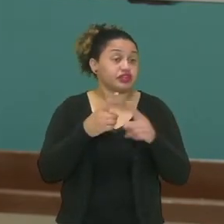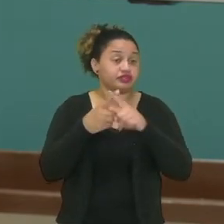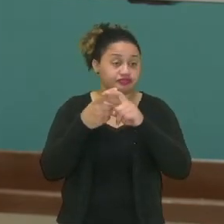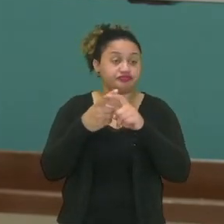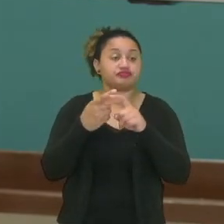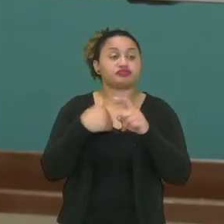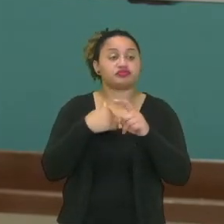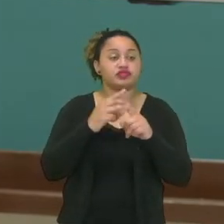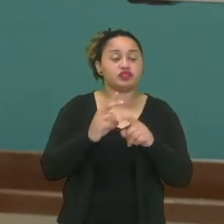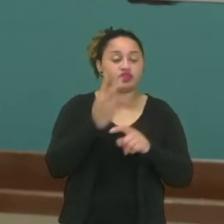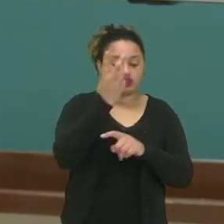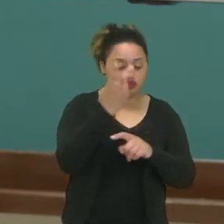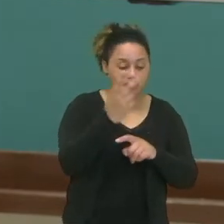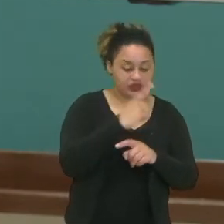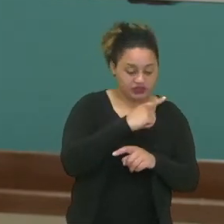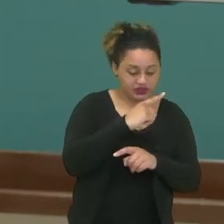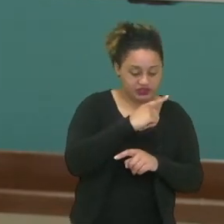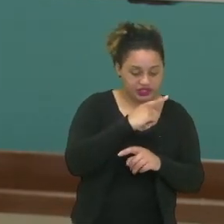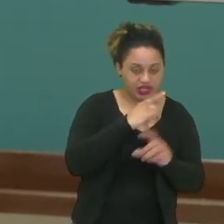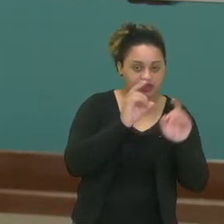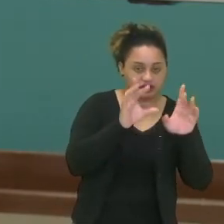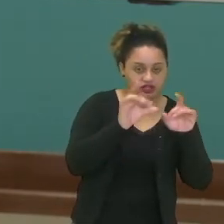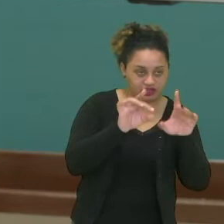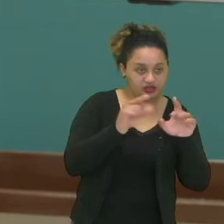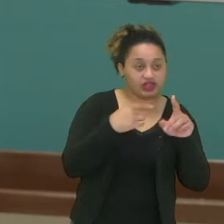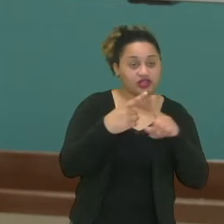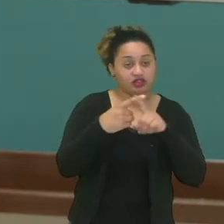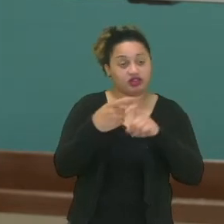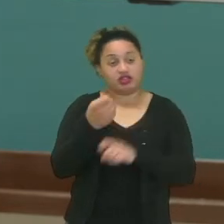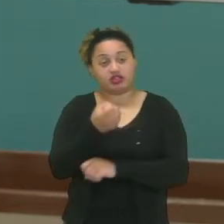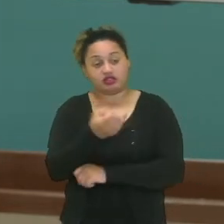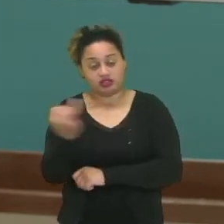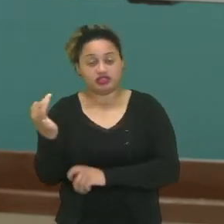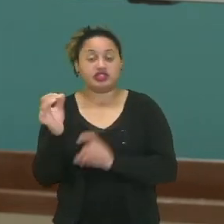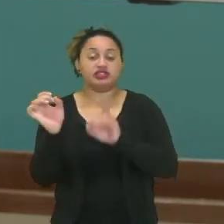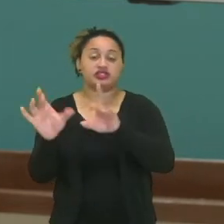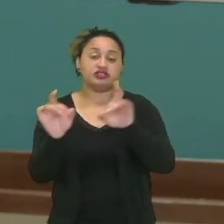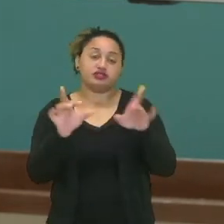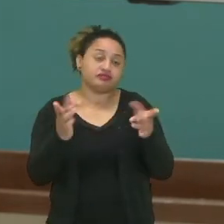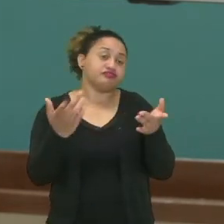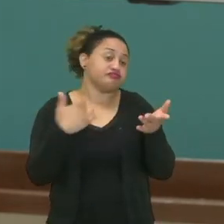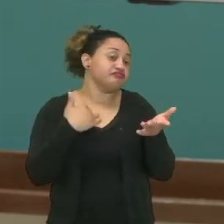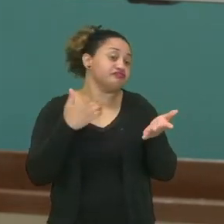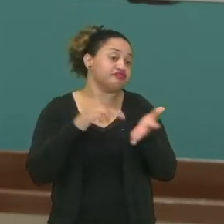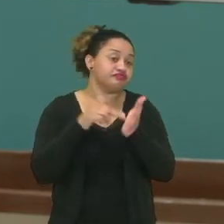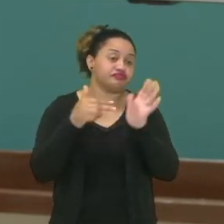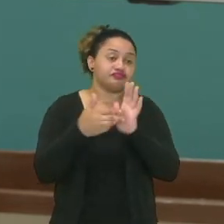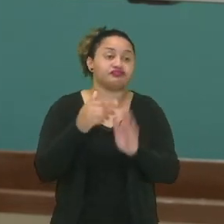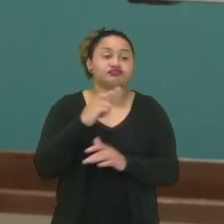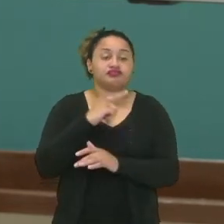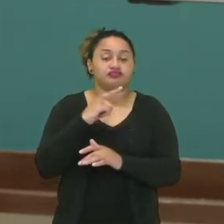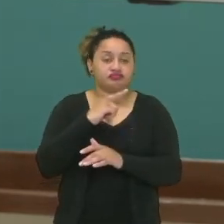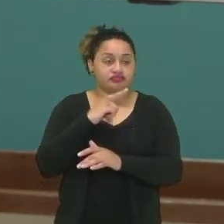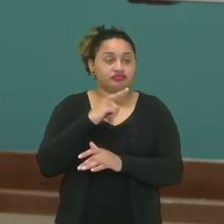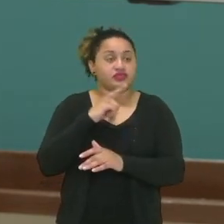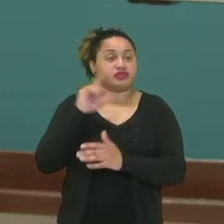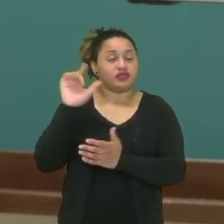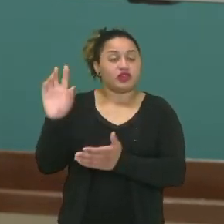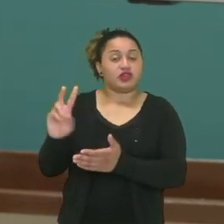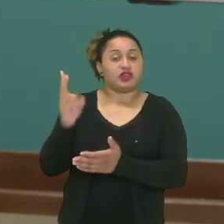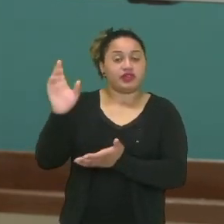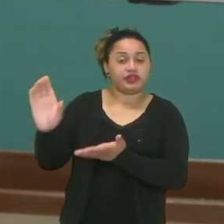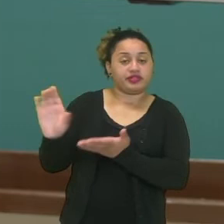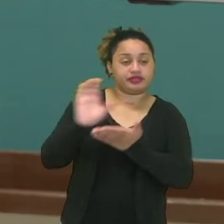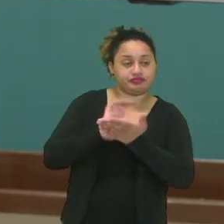Eu pego o preço que determina a venda, vezes o número de jaquetas que vai vender, eu tenho a minha receita, tá bom? Se